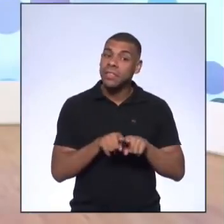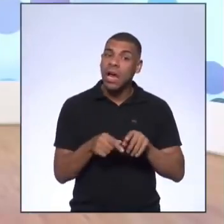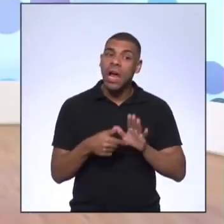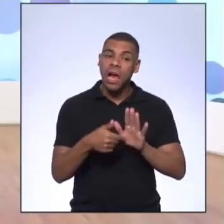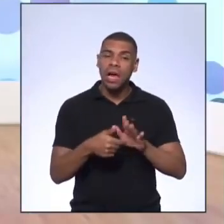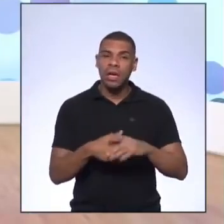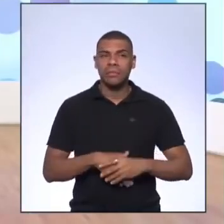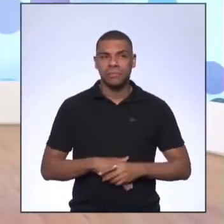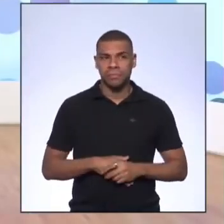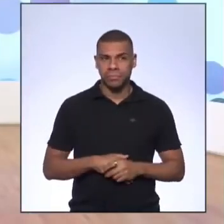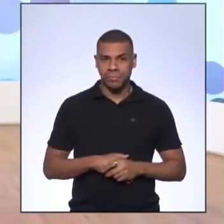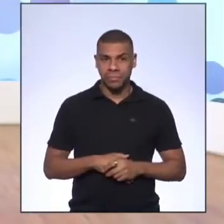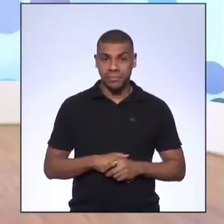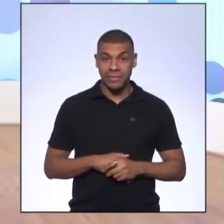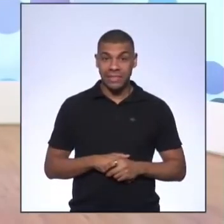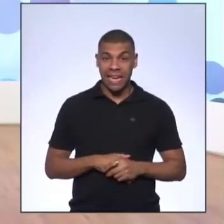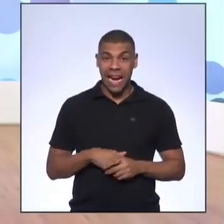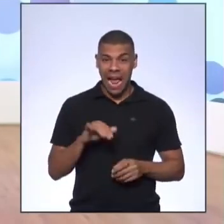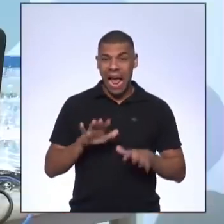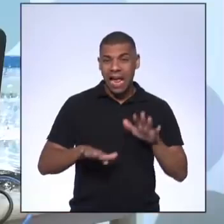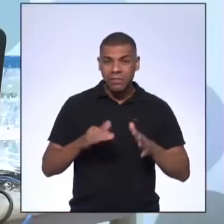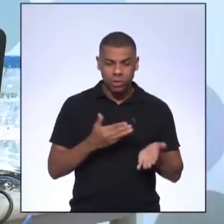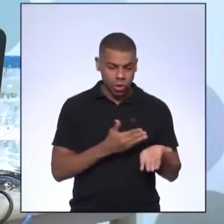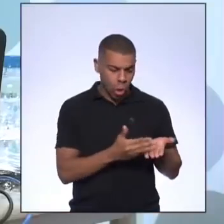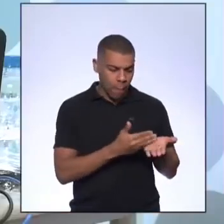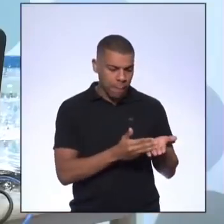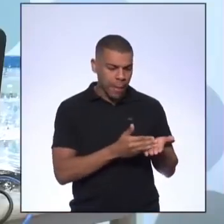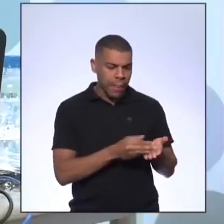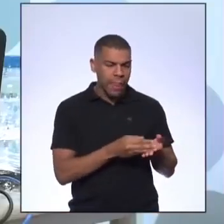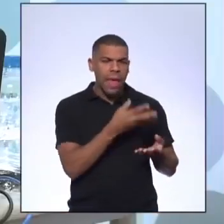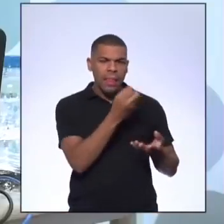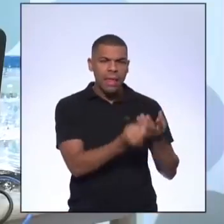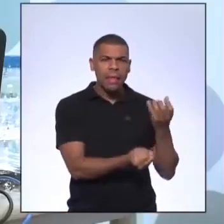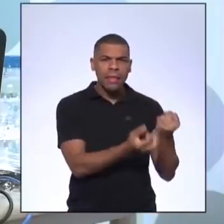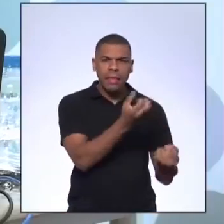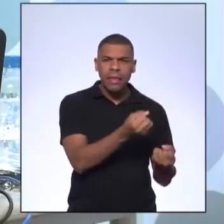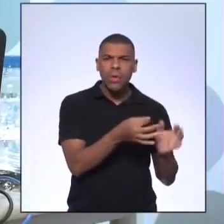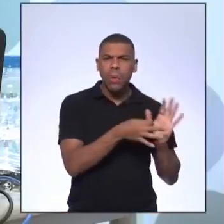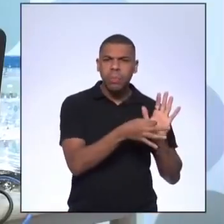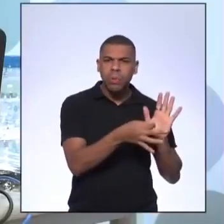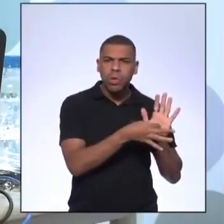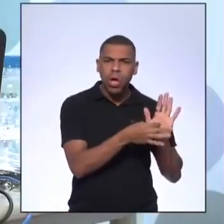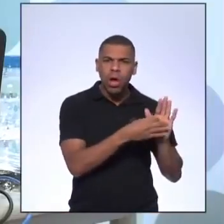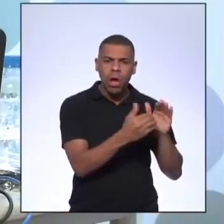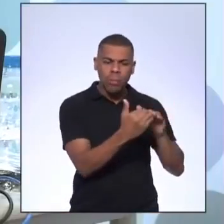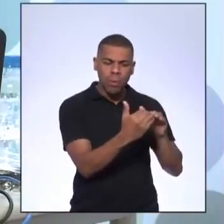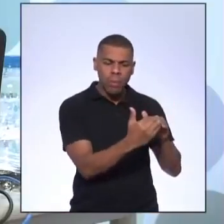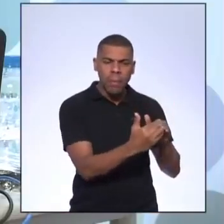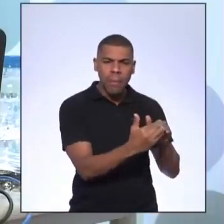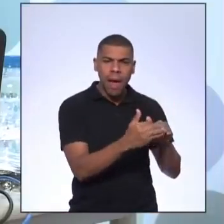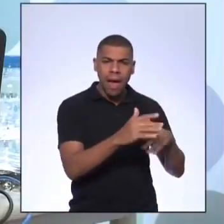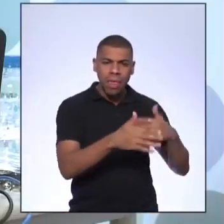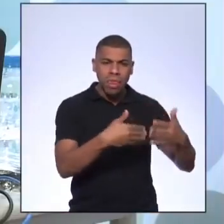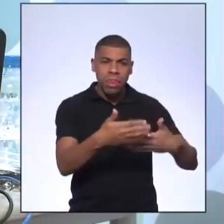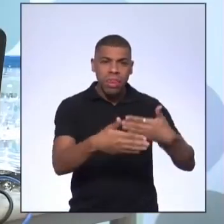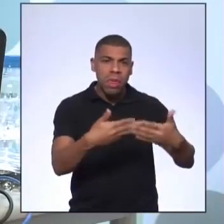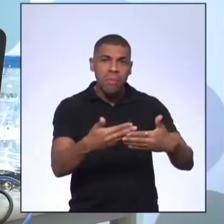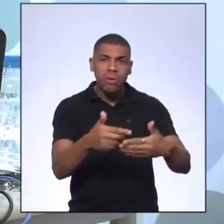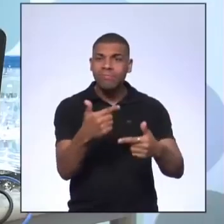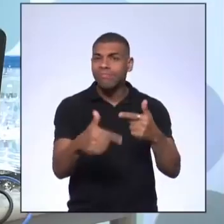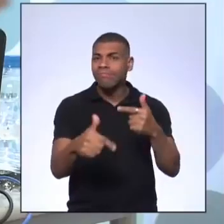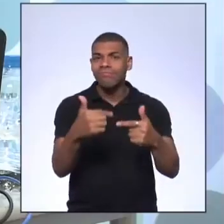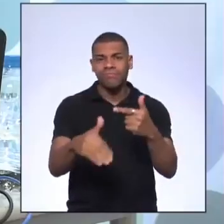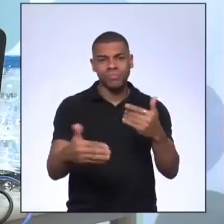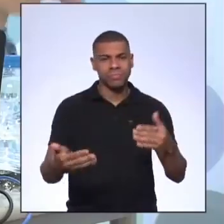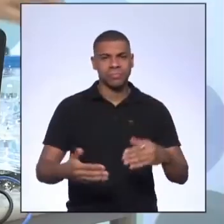Às né? vezes o argumento contradiz o que você começou a falar. A gente percebe isso na redação, tá? Às vezes contradiz. Coerência. Coerência, vai ser a próxima Coerência, aula sobre isso. coerência. Lê